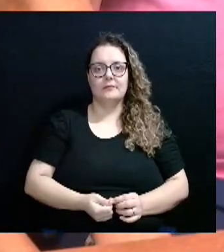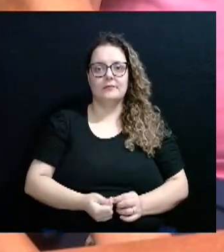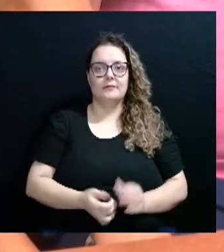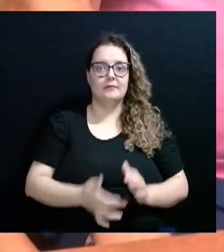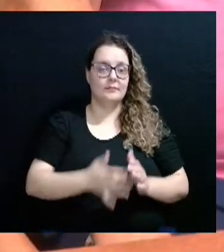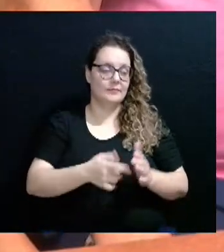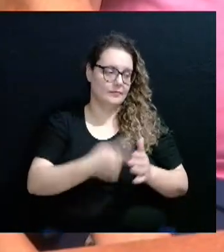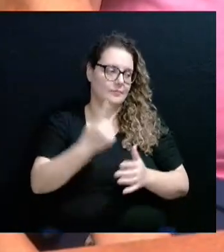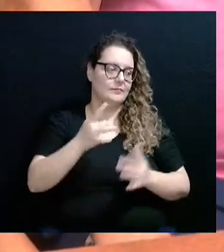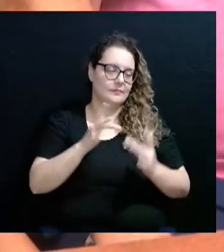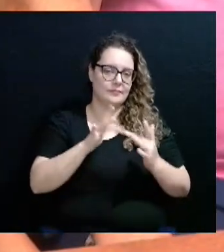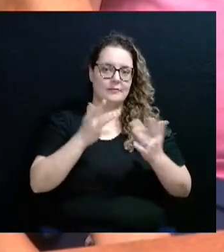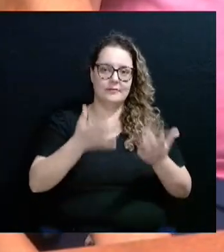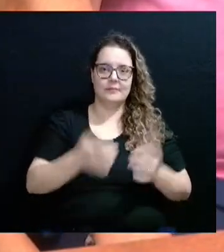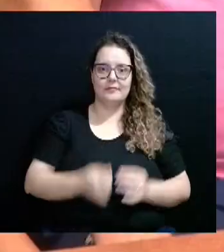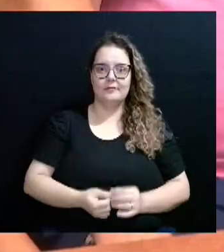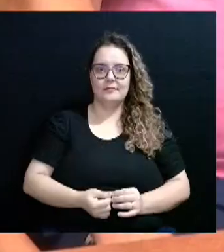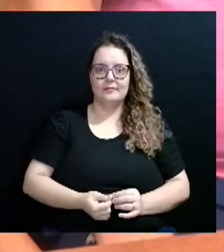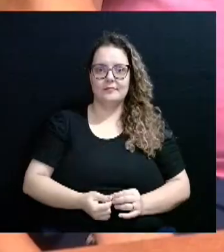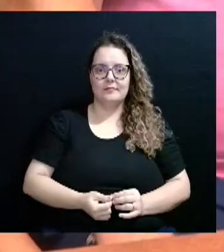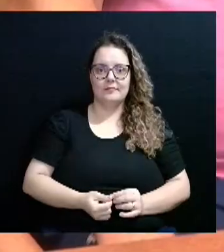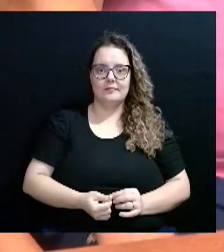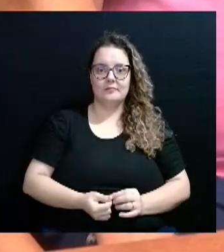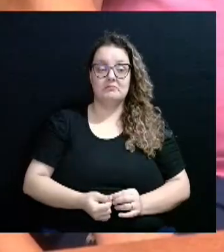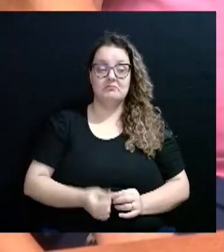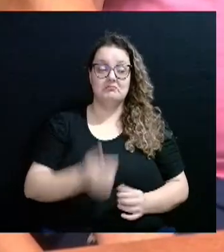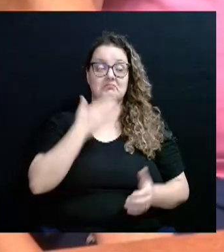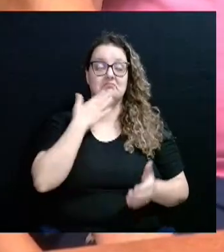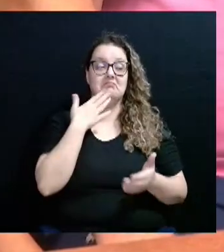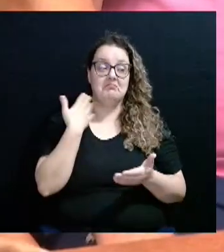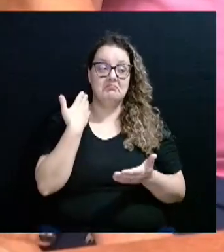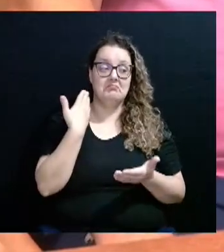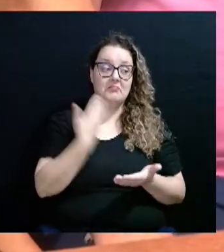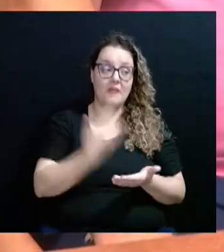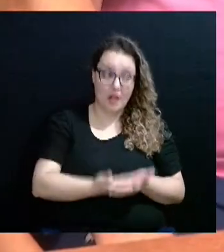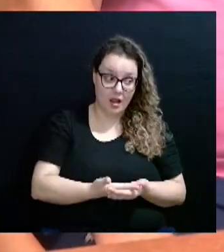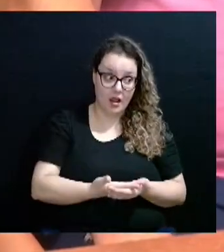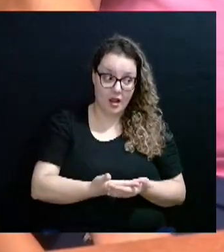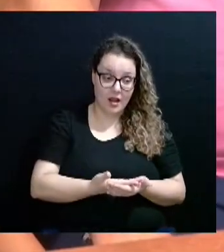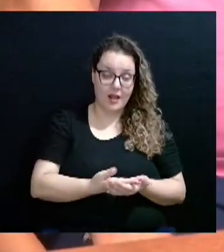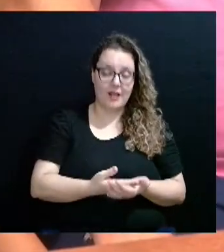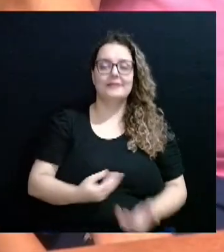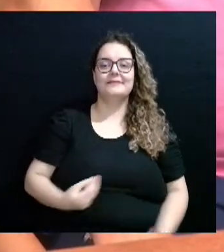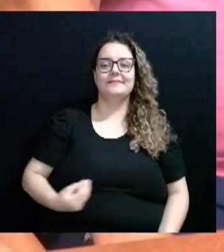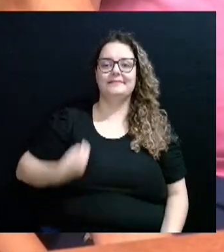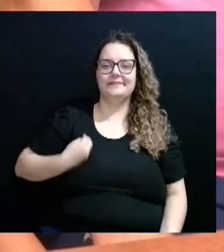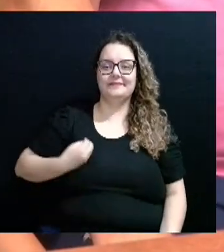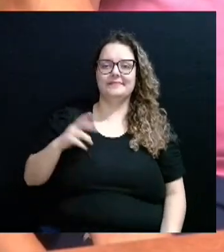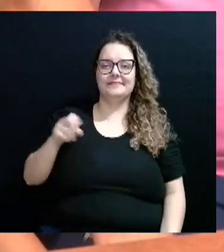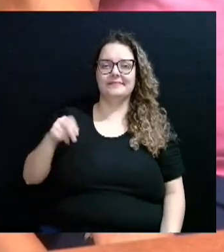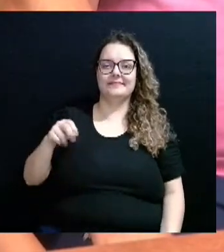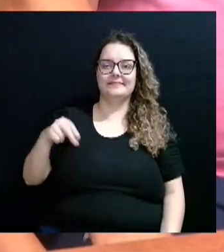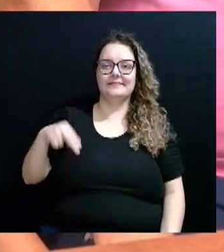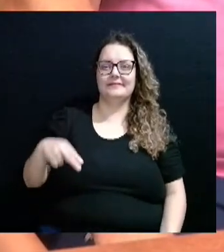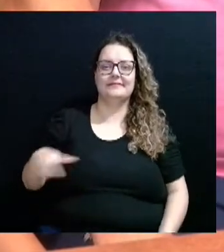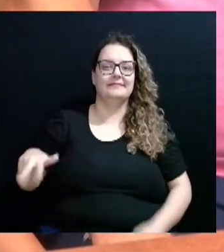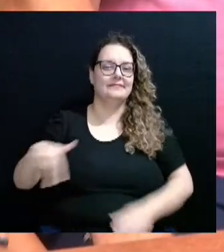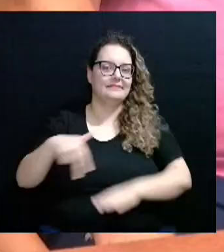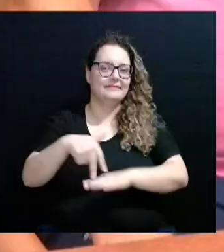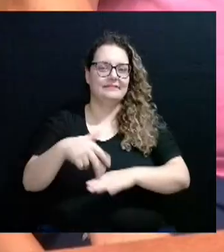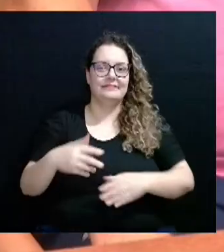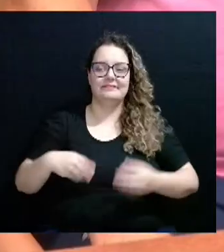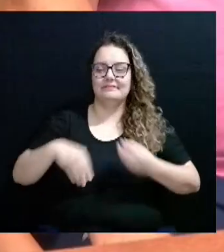fiquei abismada, né, da presença do Renan de palco, do envolvimento de